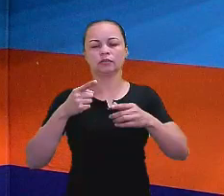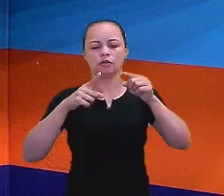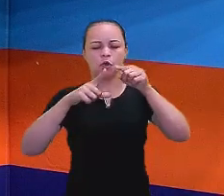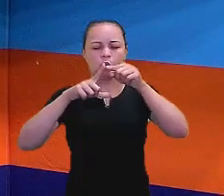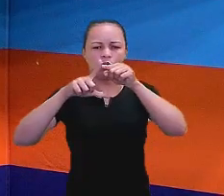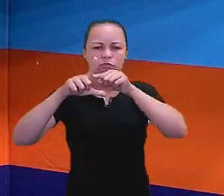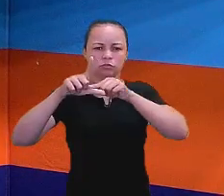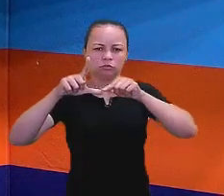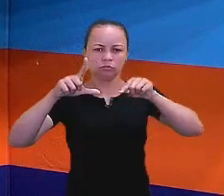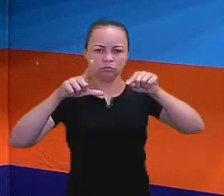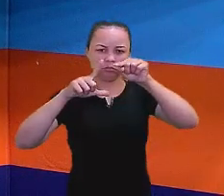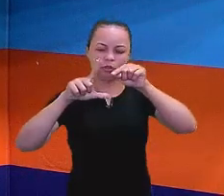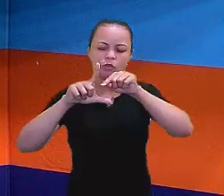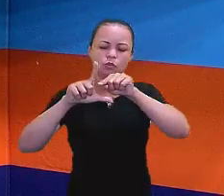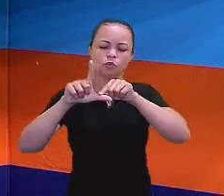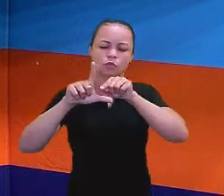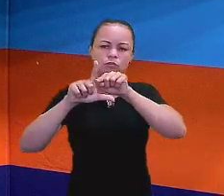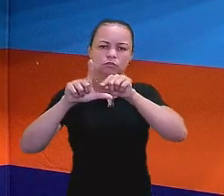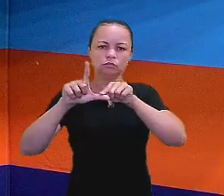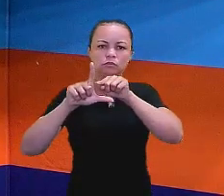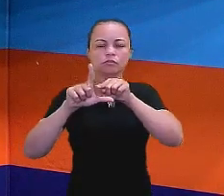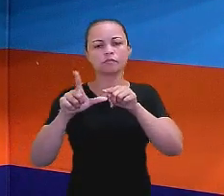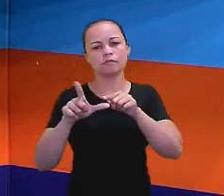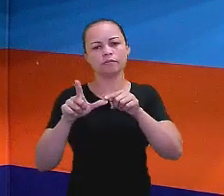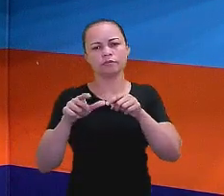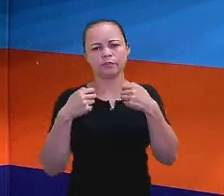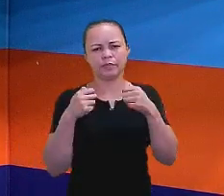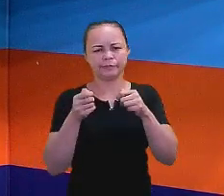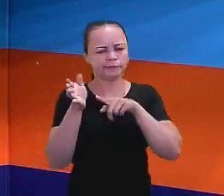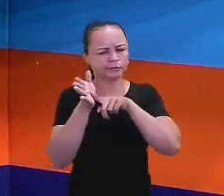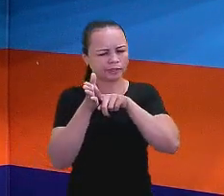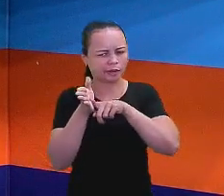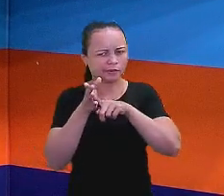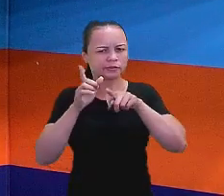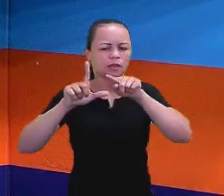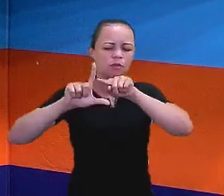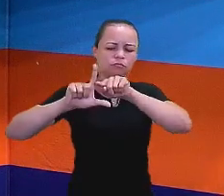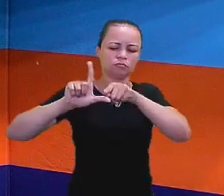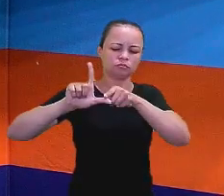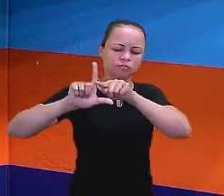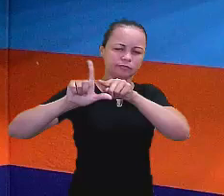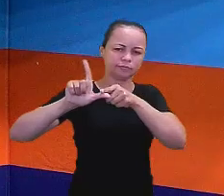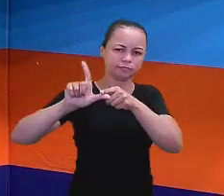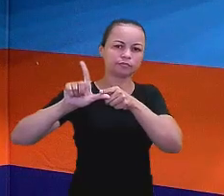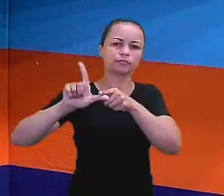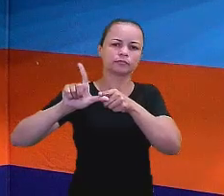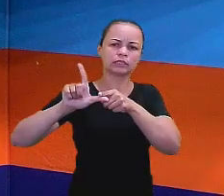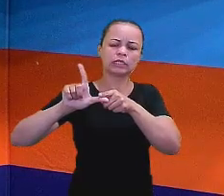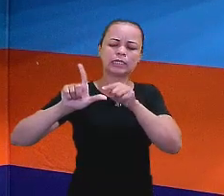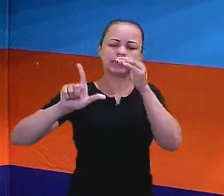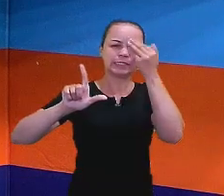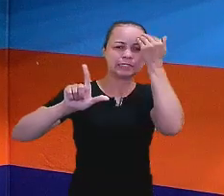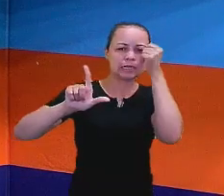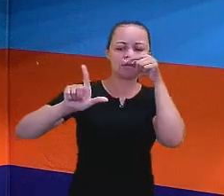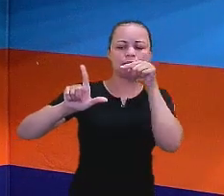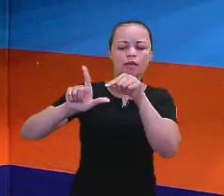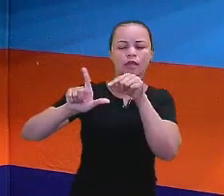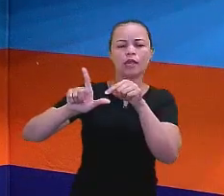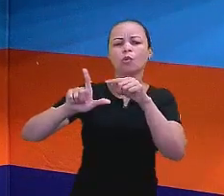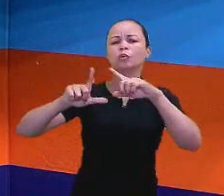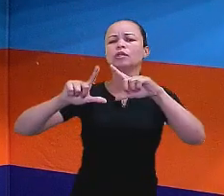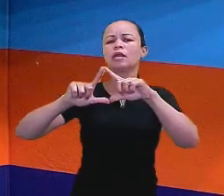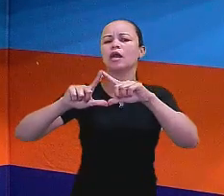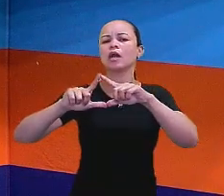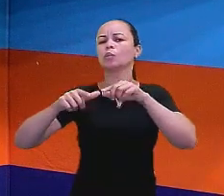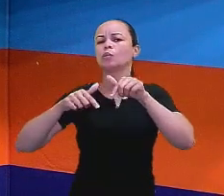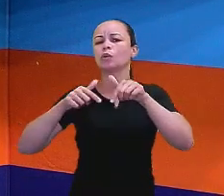medidas de seus ângulos. Então, eu preciso analisar o ângulo, né, para saber que tipo de triângulo eu estou trabalhando. Então,